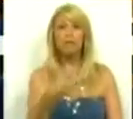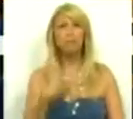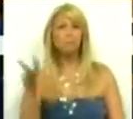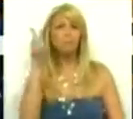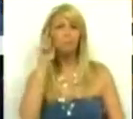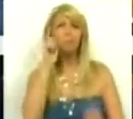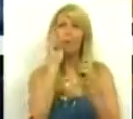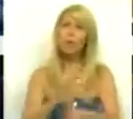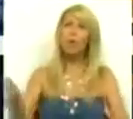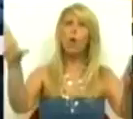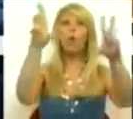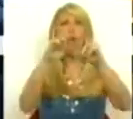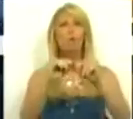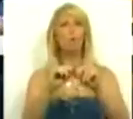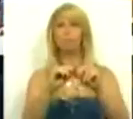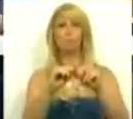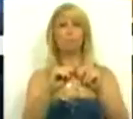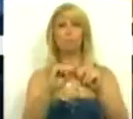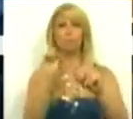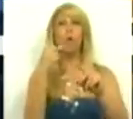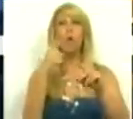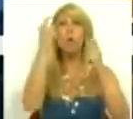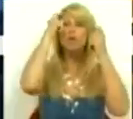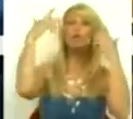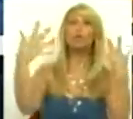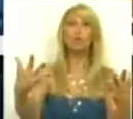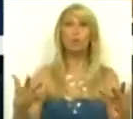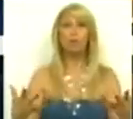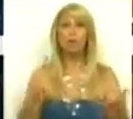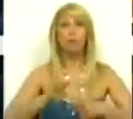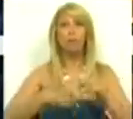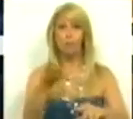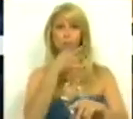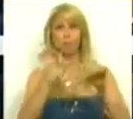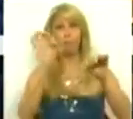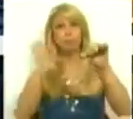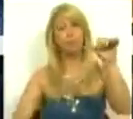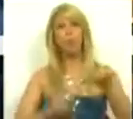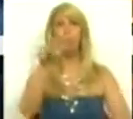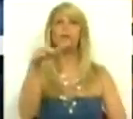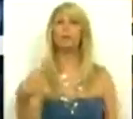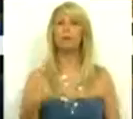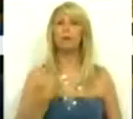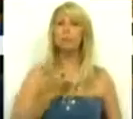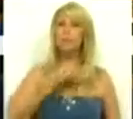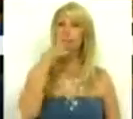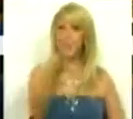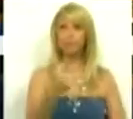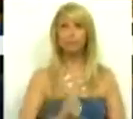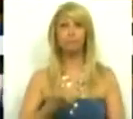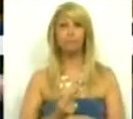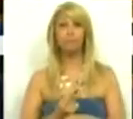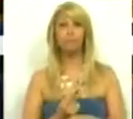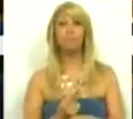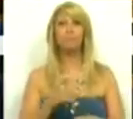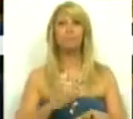novidade, nem vislumbramos grande surpresa naquilo que foi o discurso do Partido Comunista. Eu devo até dizer que até